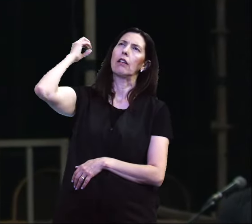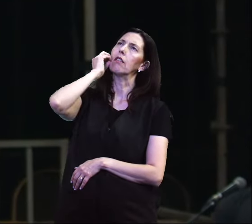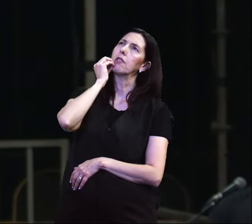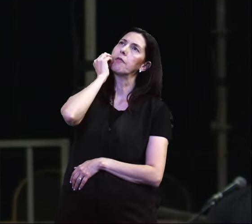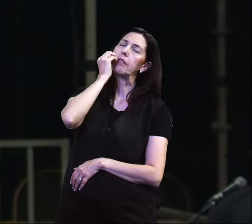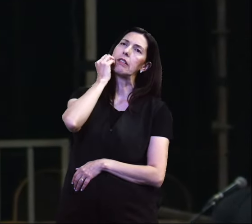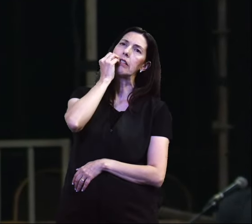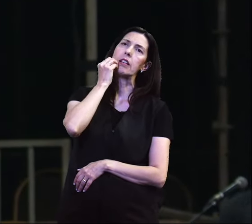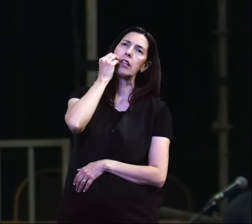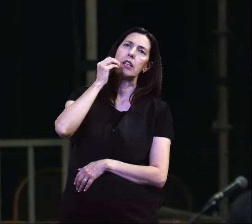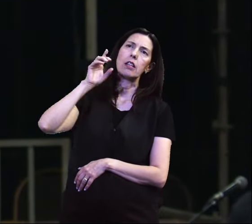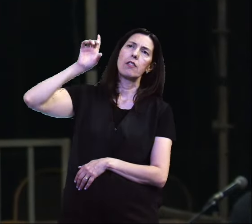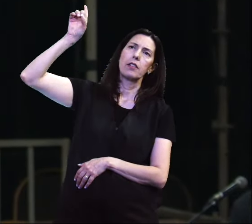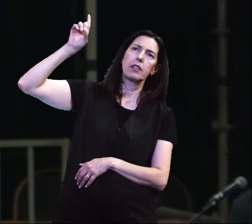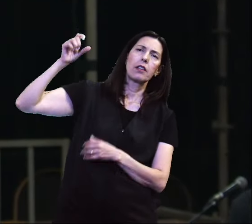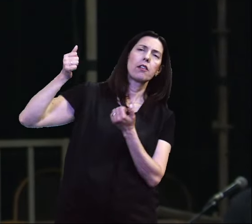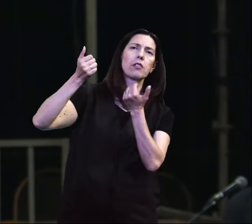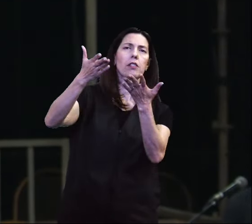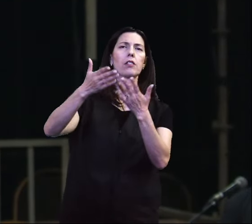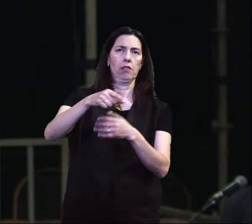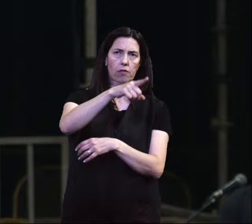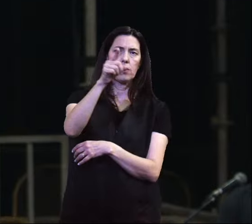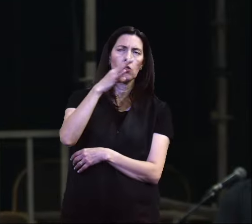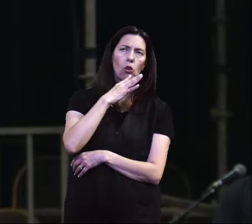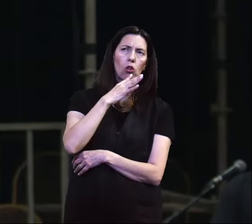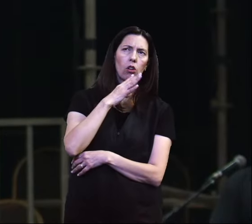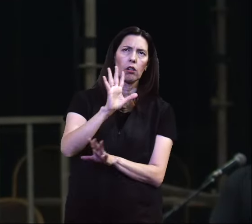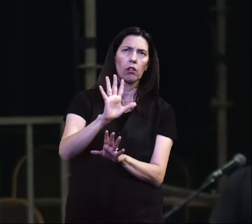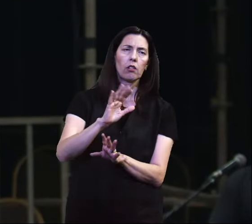bonitas que você teve com Deus. Consegue fazer isso?